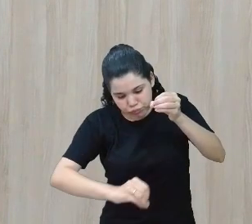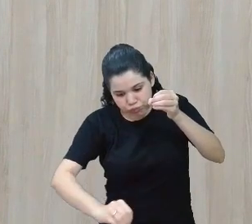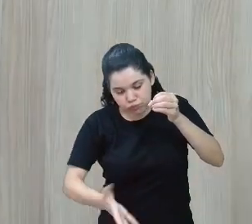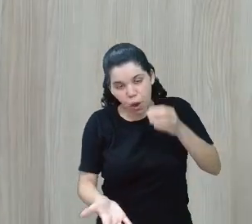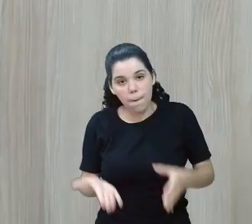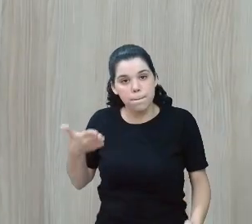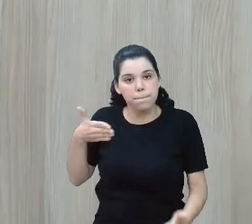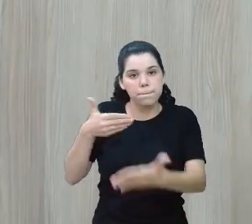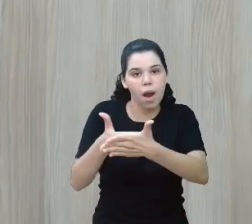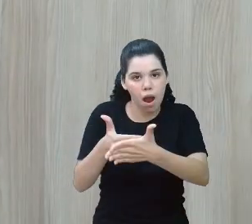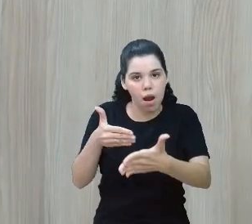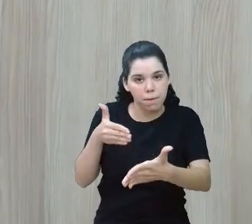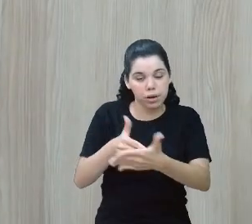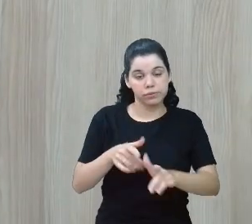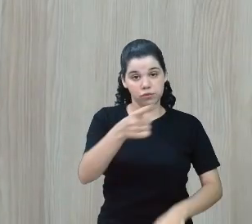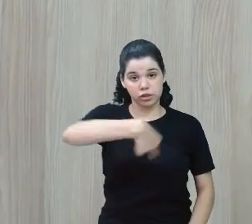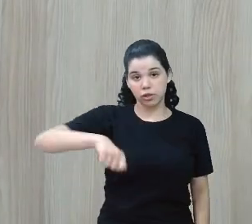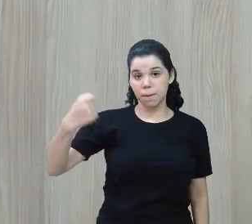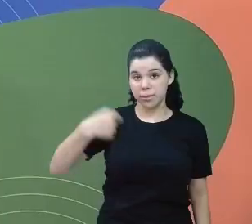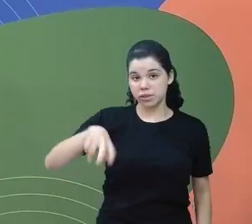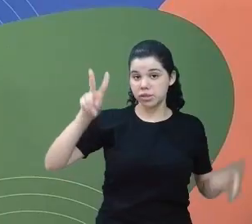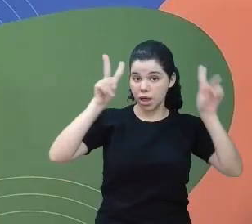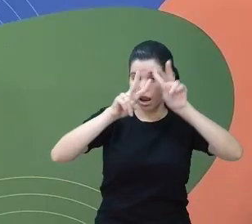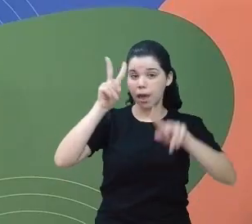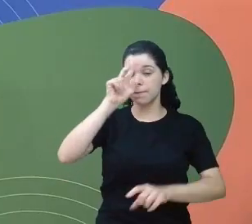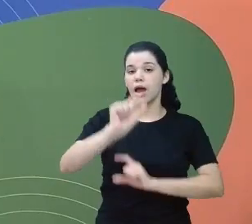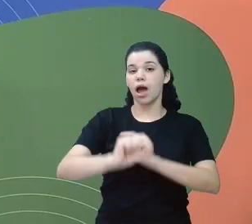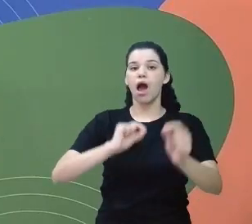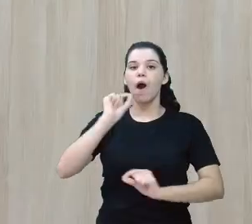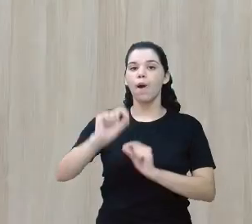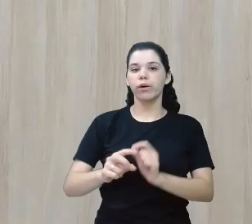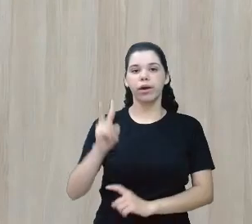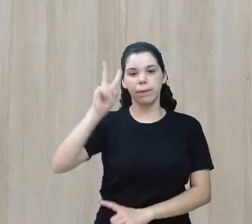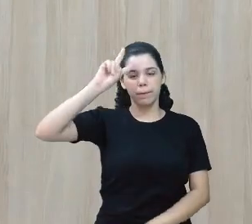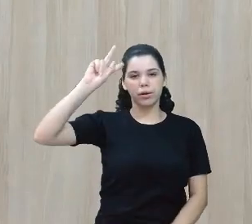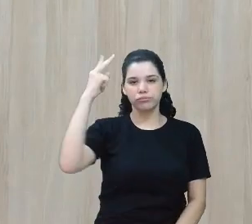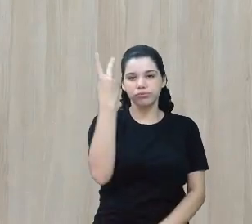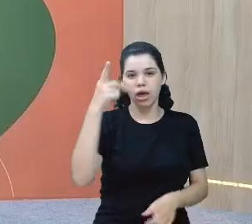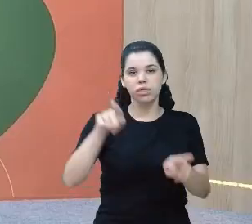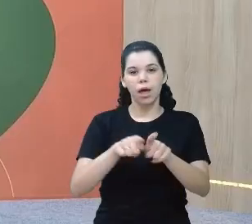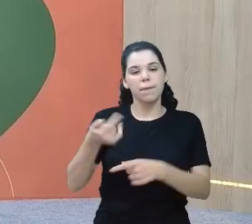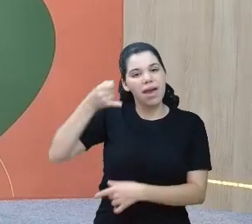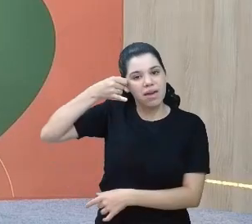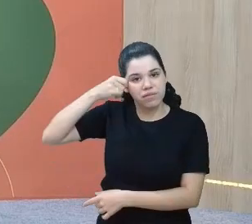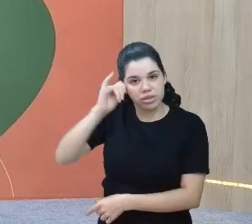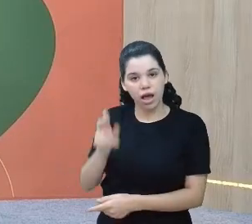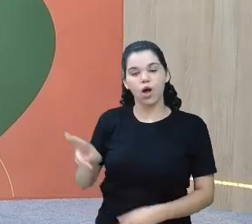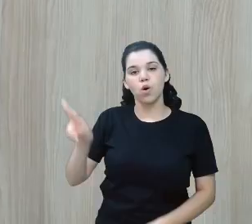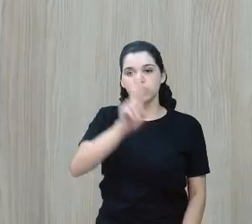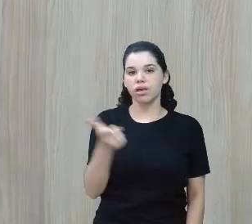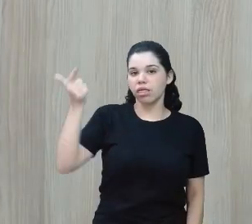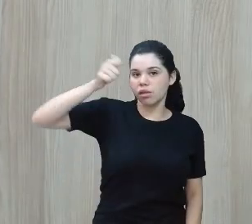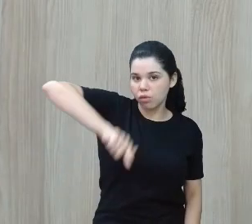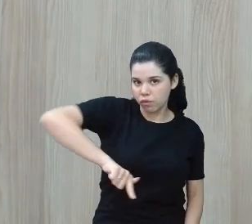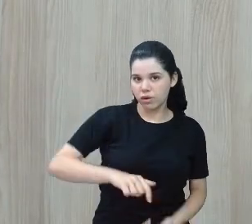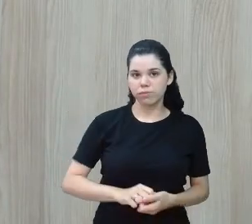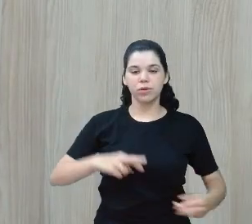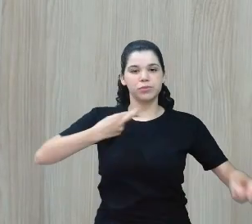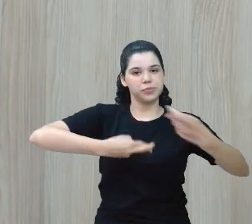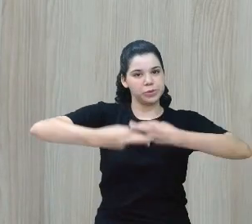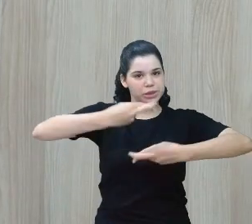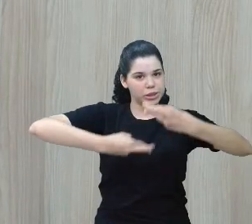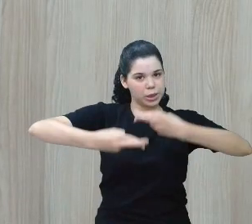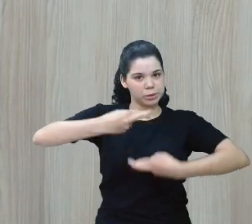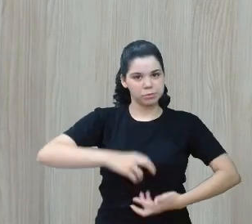chuvas. Lembre-se, repensar, recusar, Reduzir, reutilizar, reciclar.